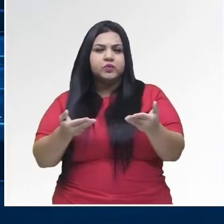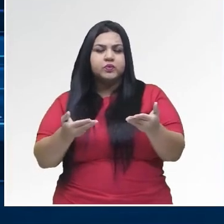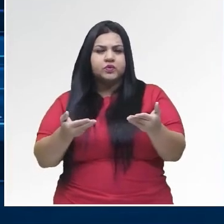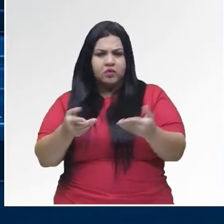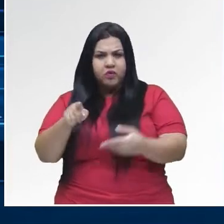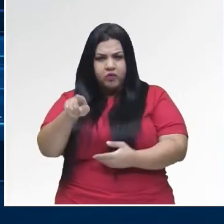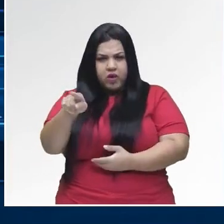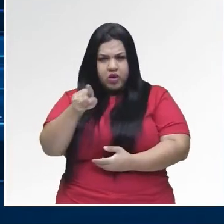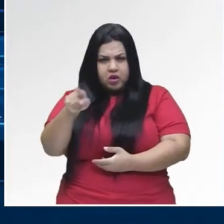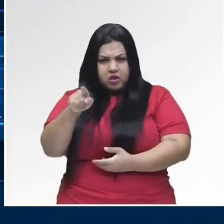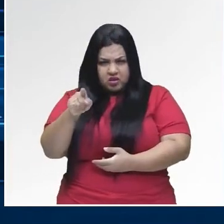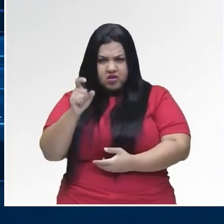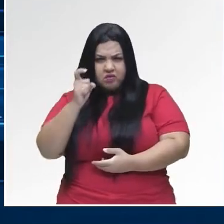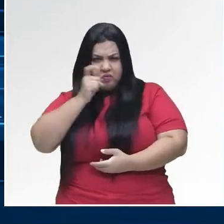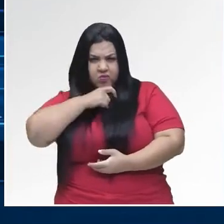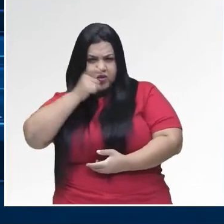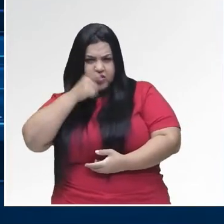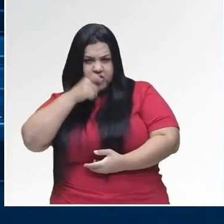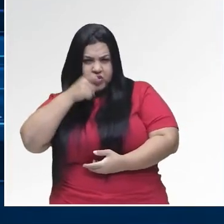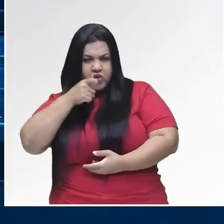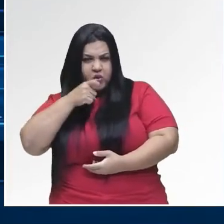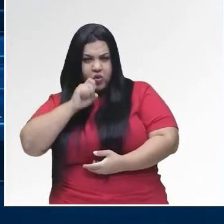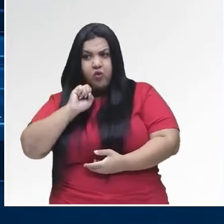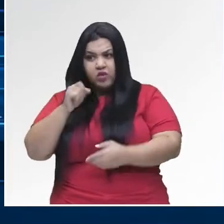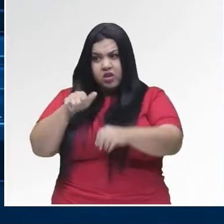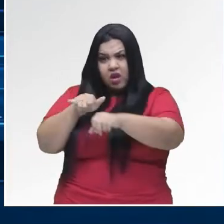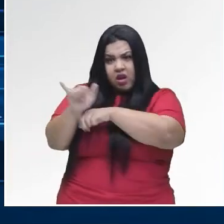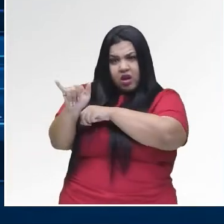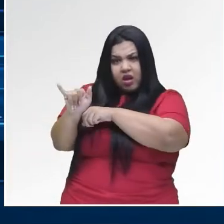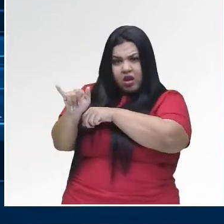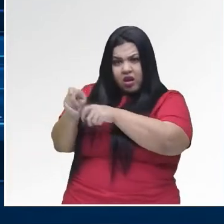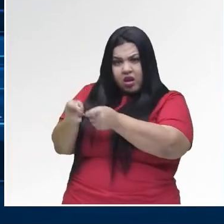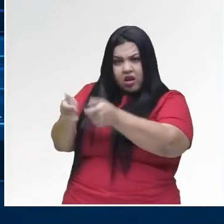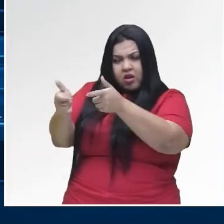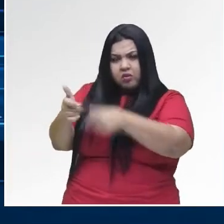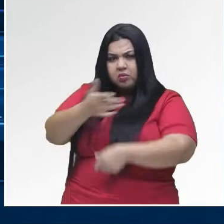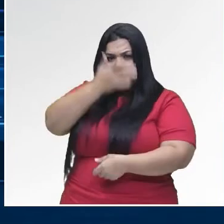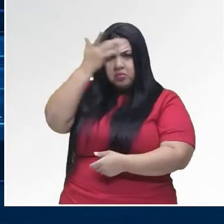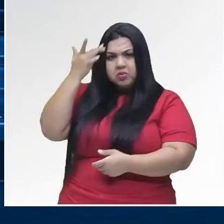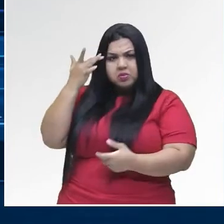Você contou alguma mentira? Você enganou alguém?